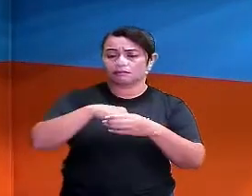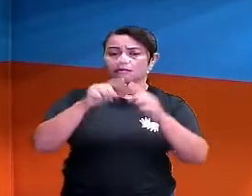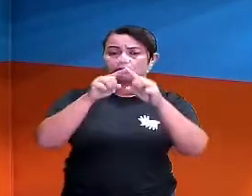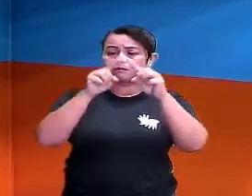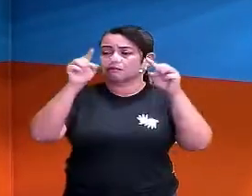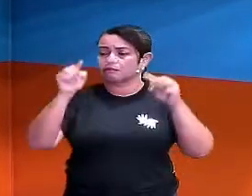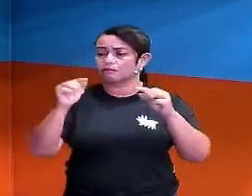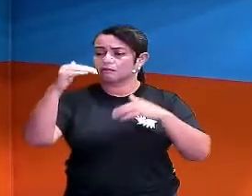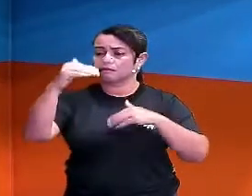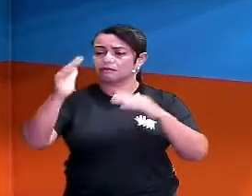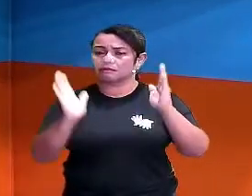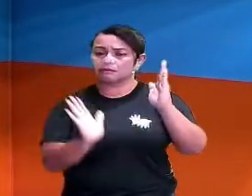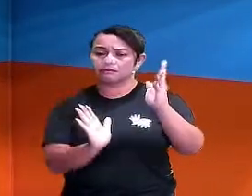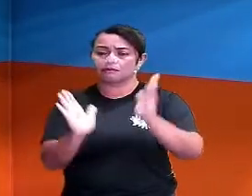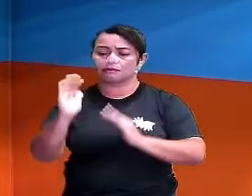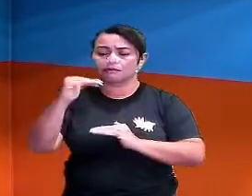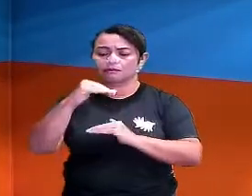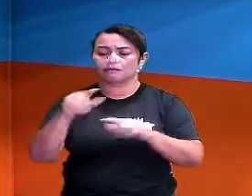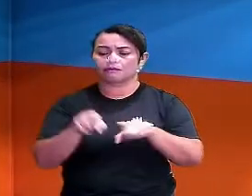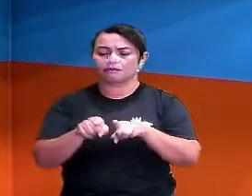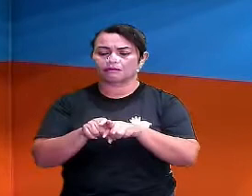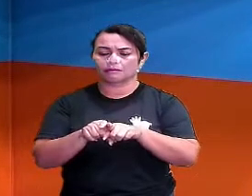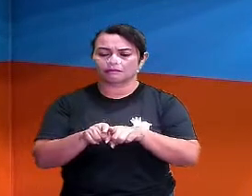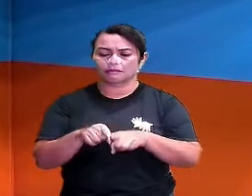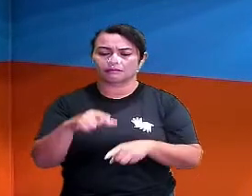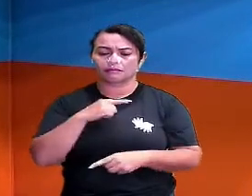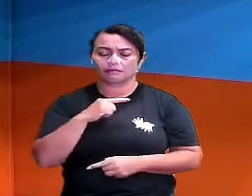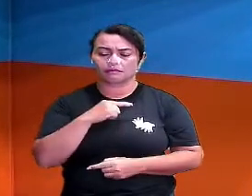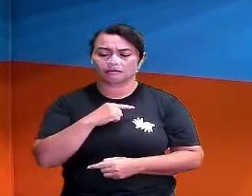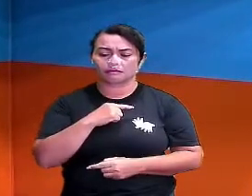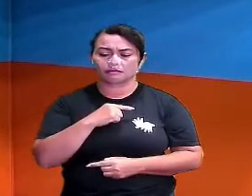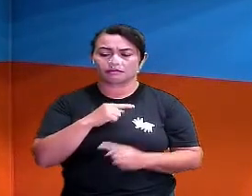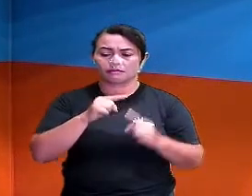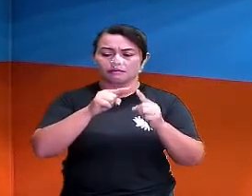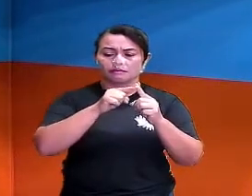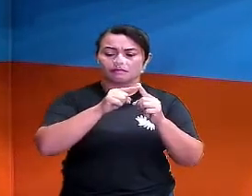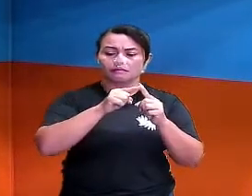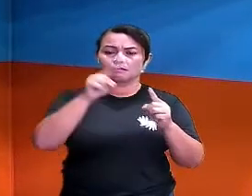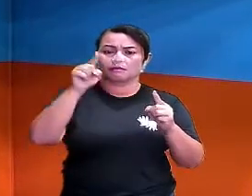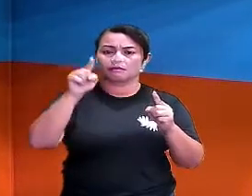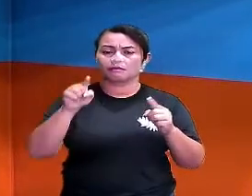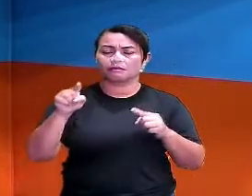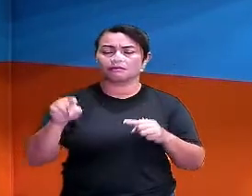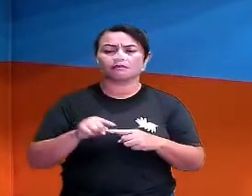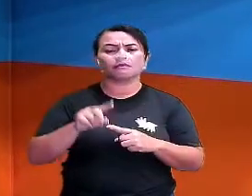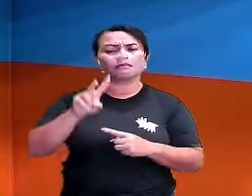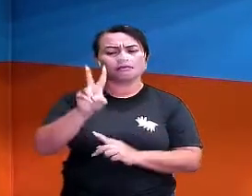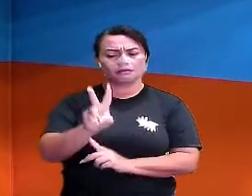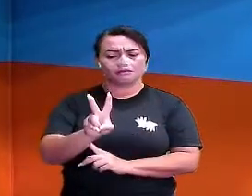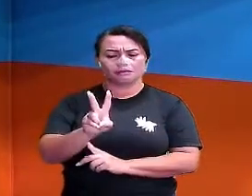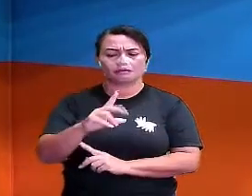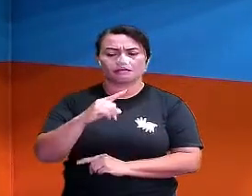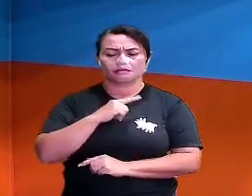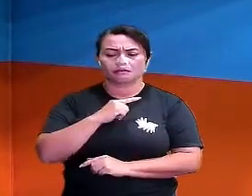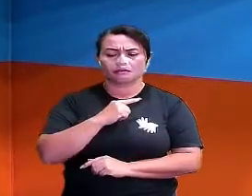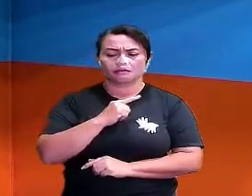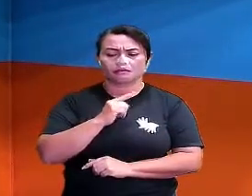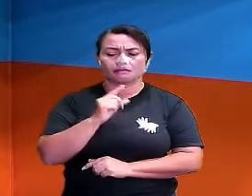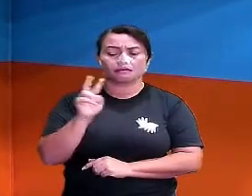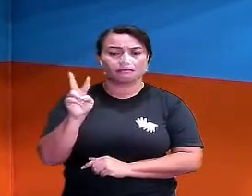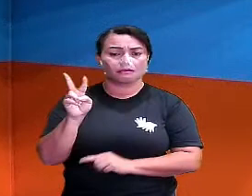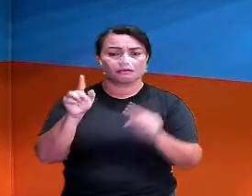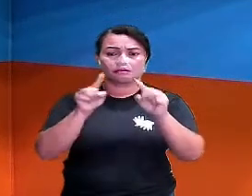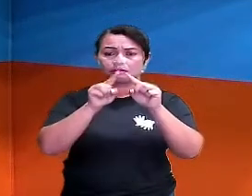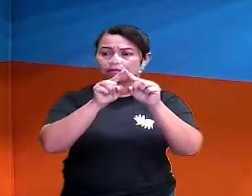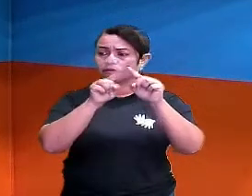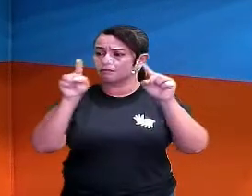e diagonais. Os vértices constituem o ponto de encontro de 2 segmentos de reta. Olha ele aqui, tenho